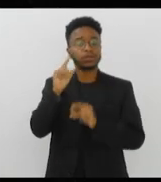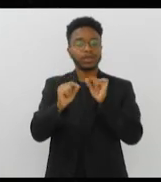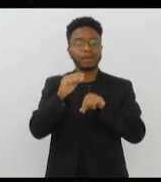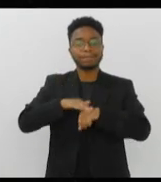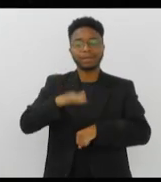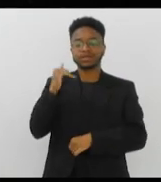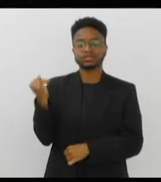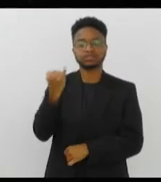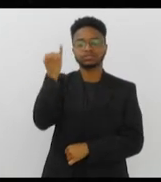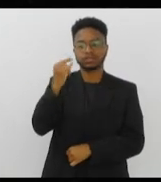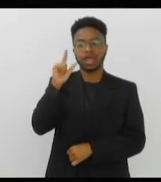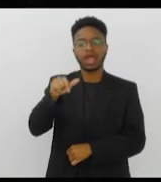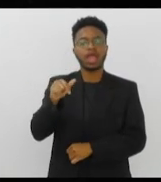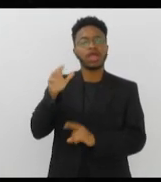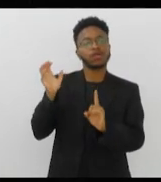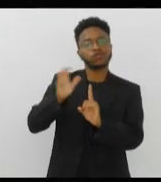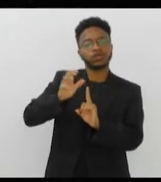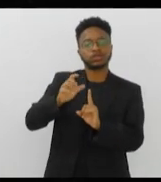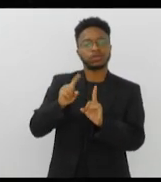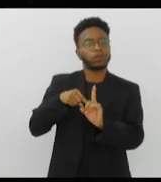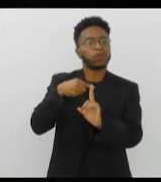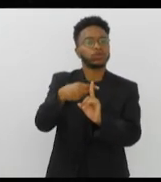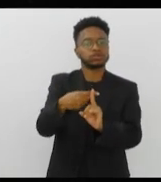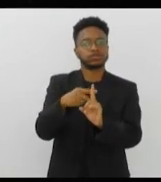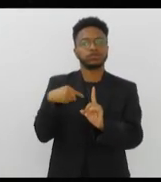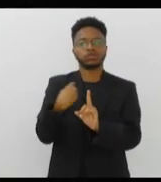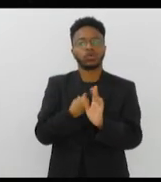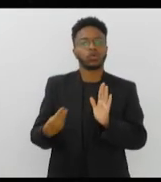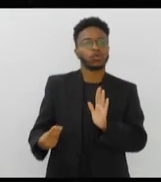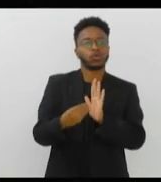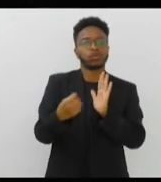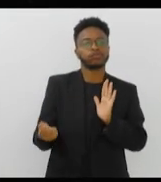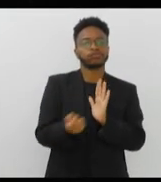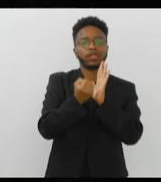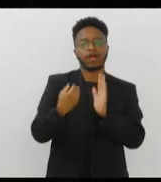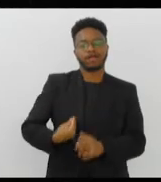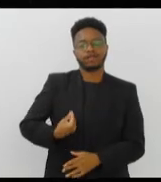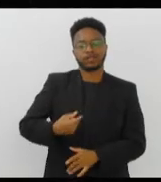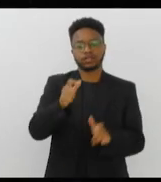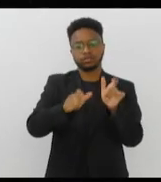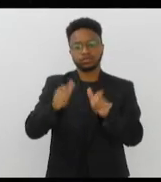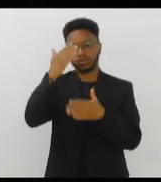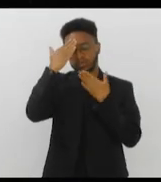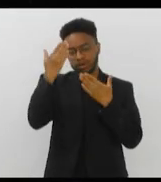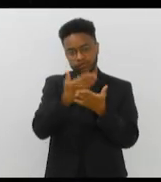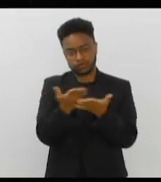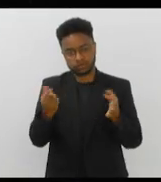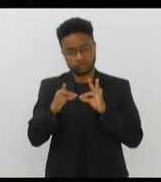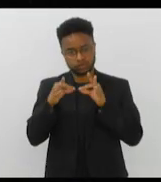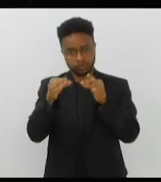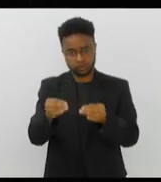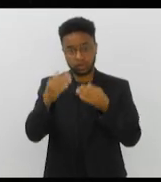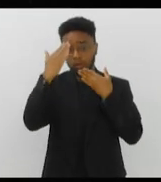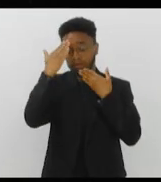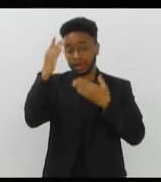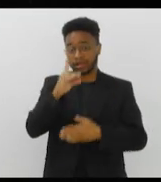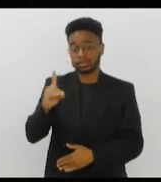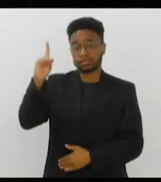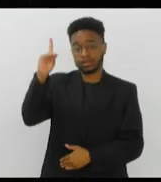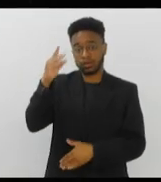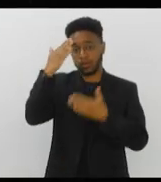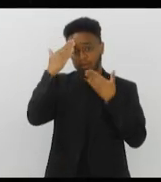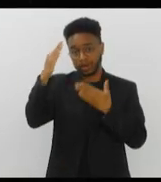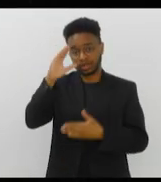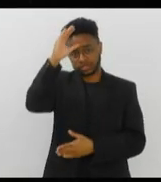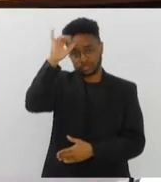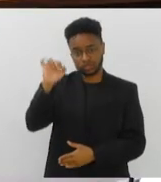importa é o impacto positivo que deixamos na vida das pessoas. Muito obrigada a todos, obrigada a Deus, obrigada